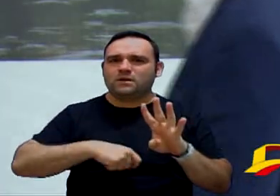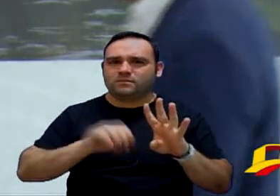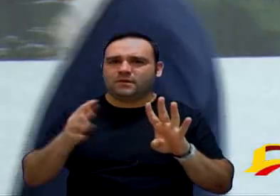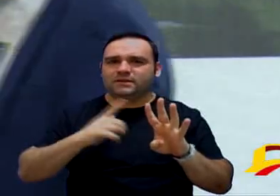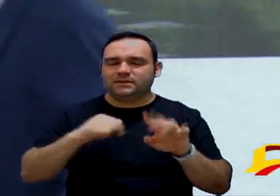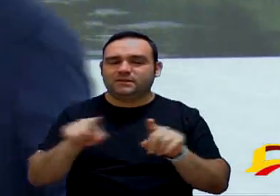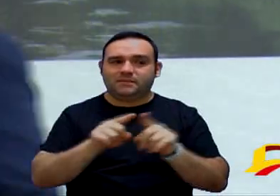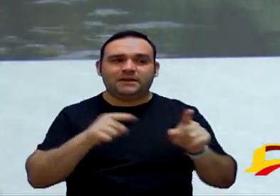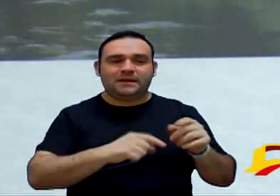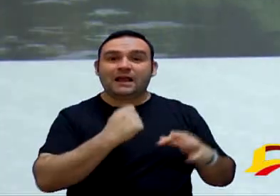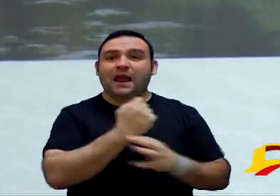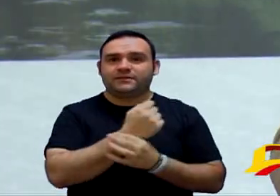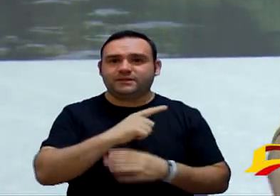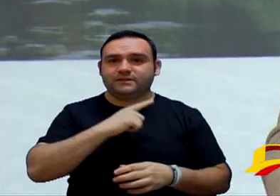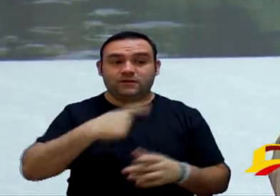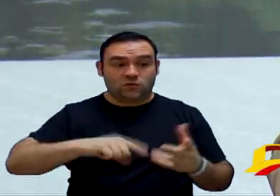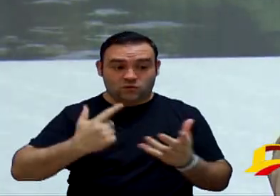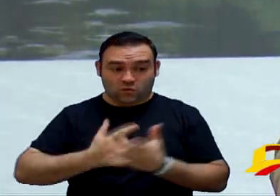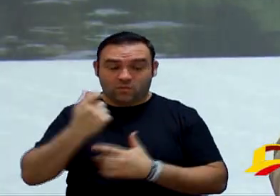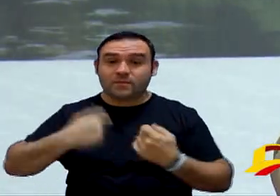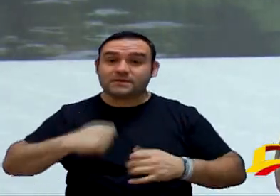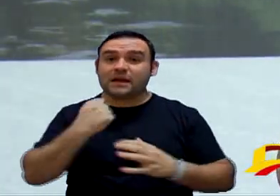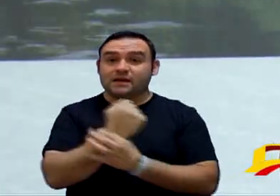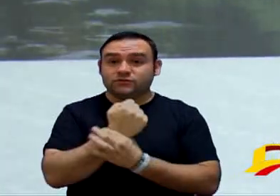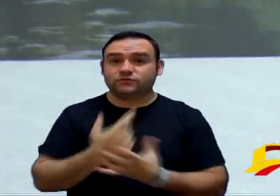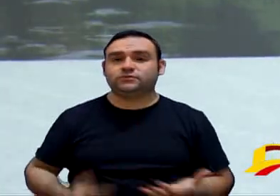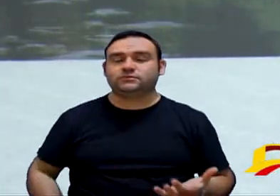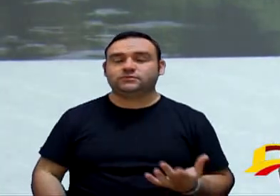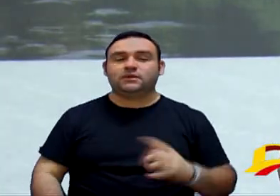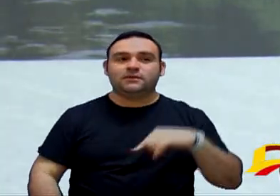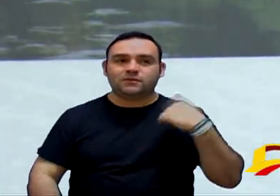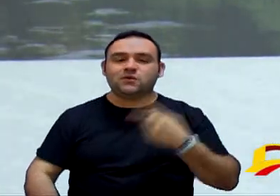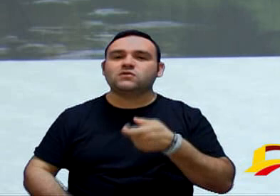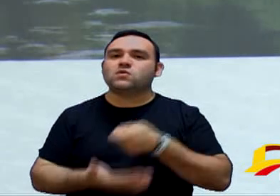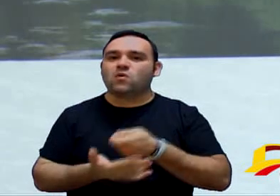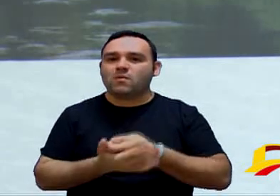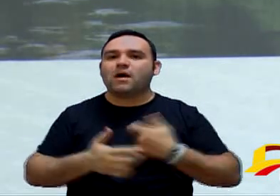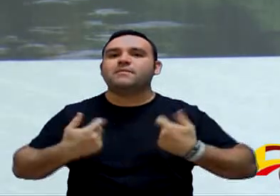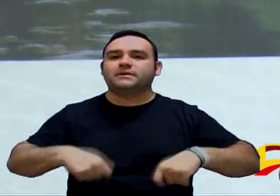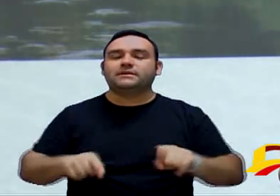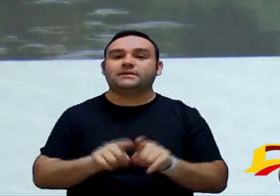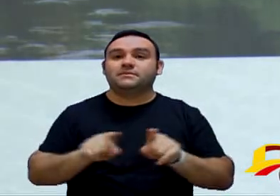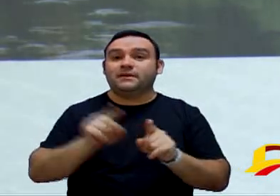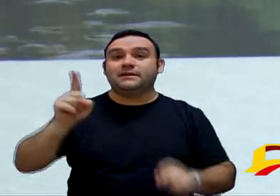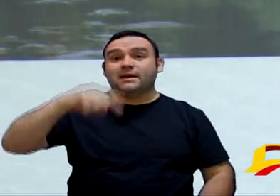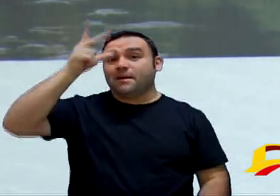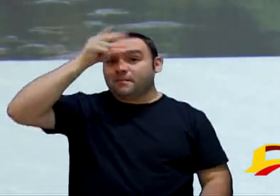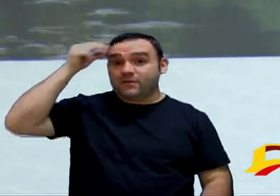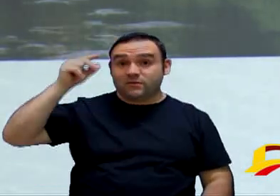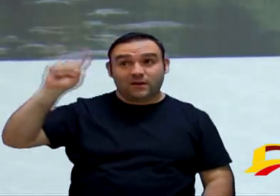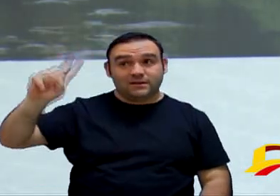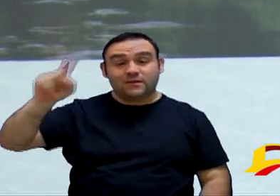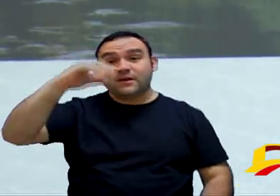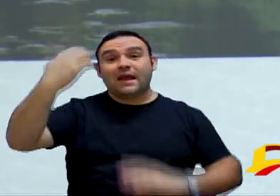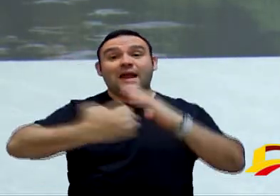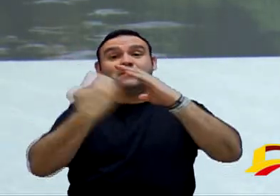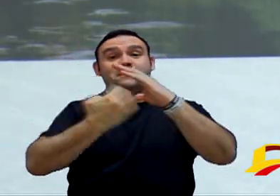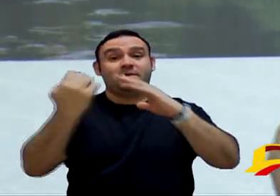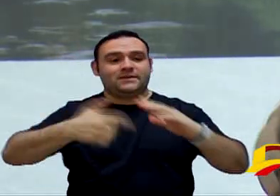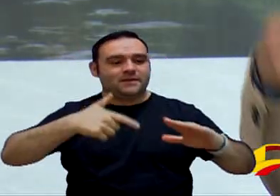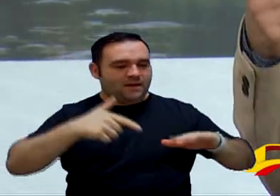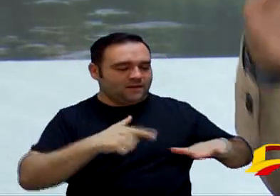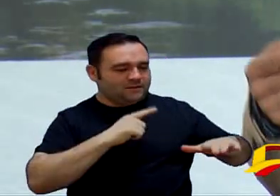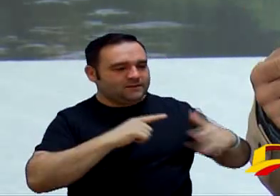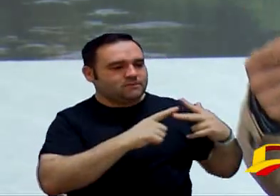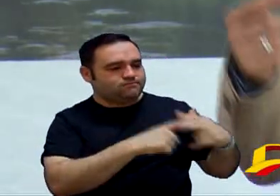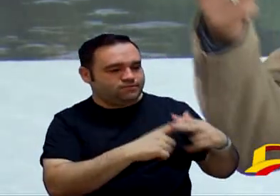esse brinquedo quando a gente compra a gente tem que ter a garantia Então a gente tem que cobrar essa garantia e nem da Prefeitura e sim da empresa que foi lá instalar